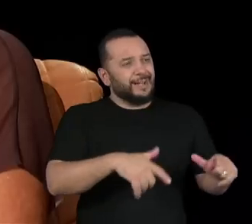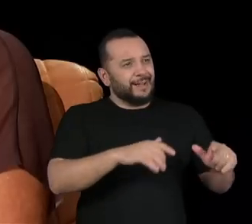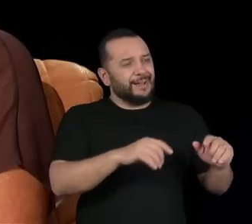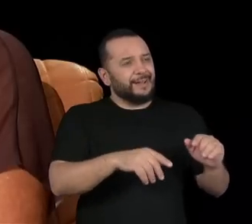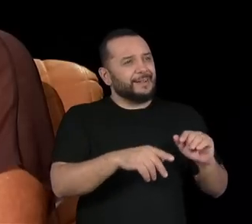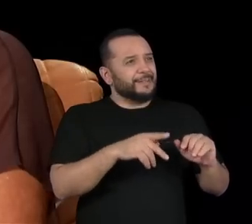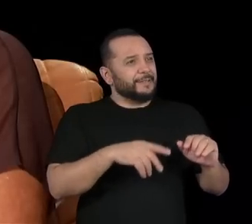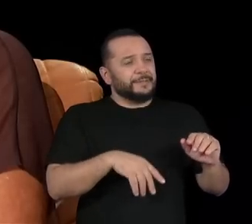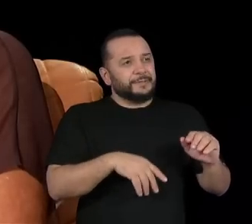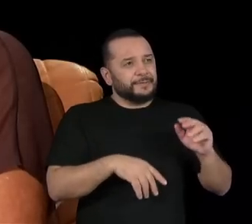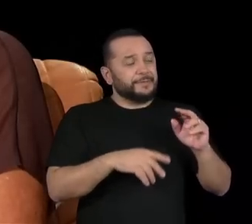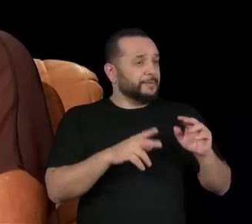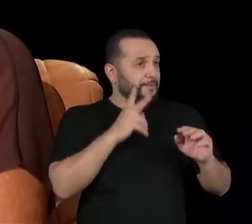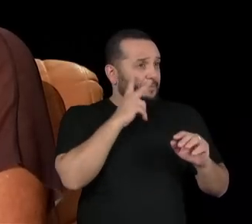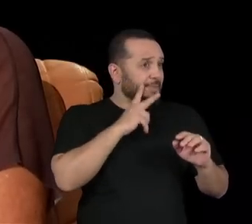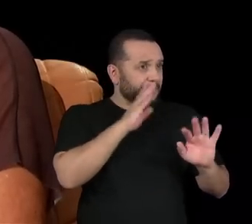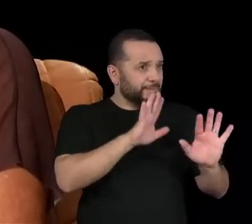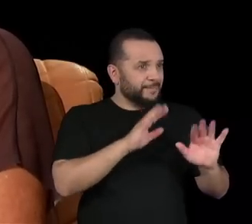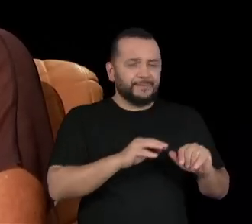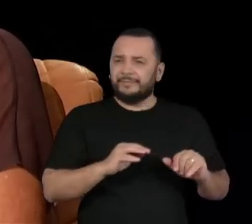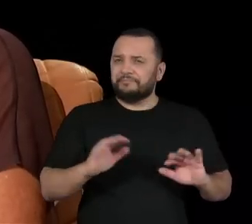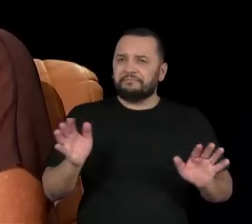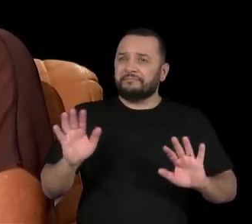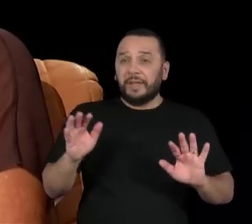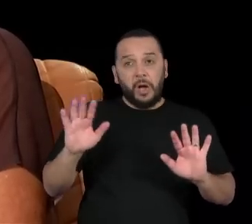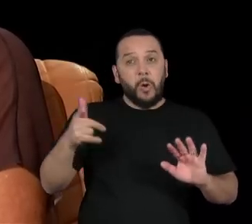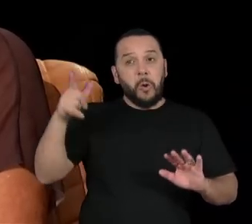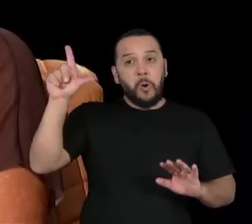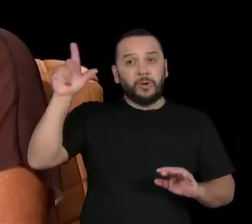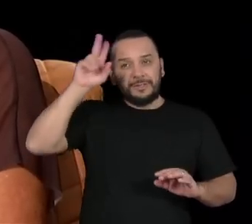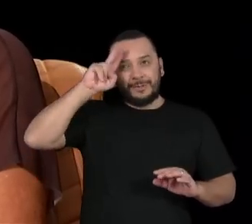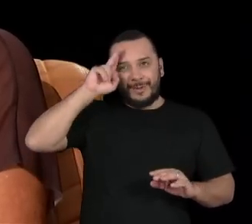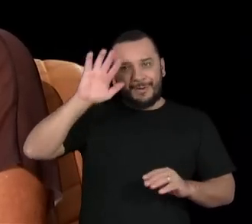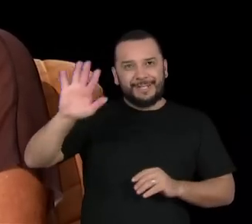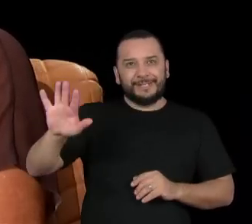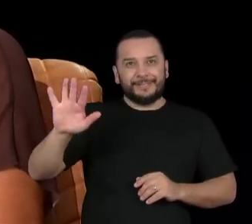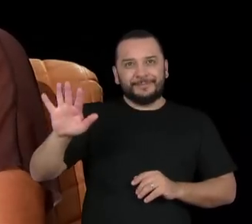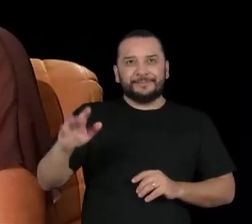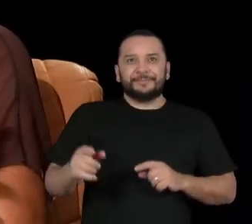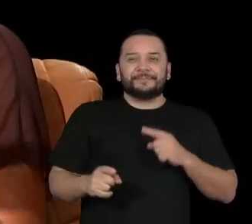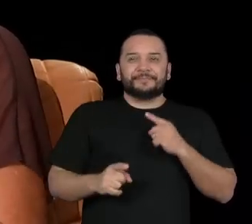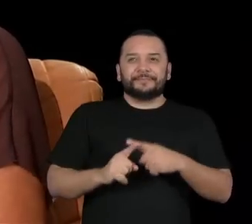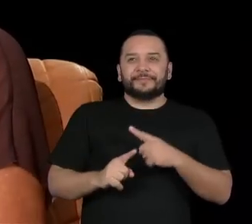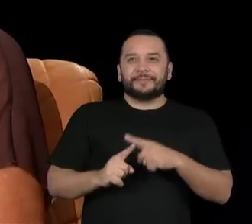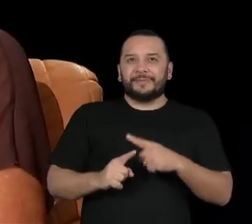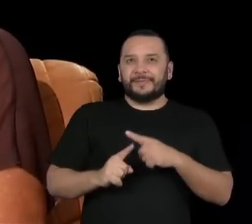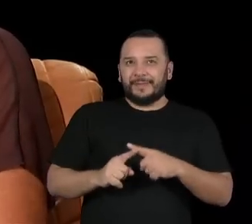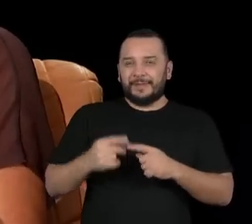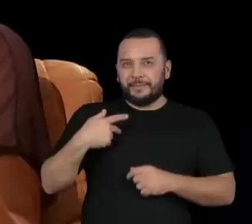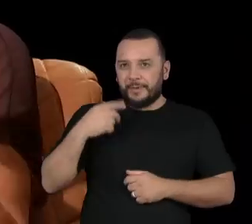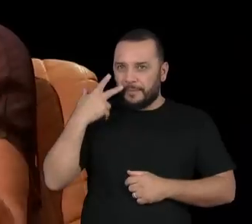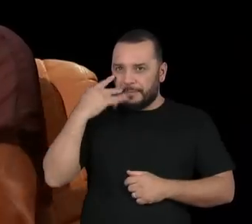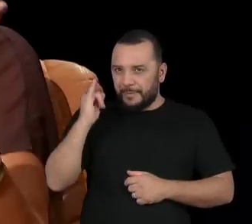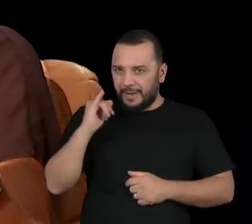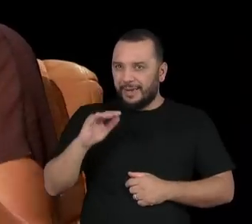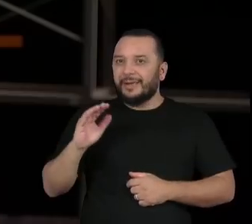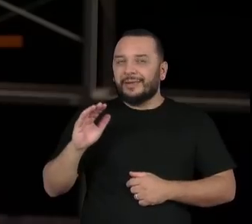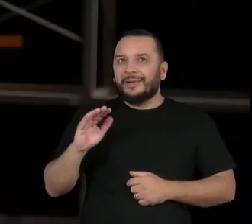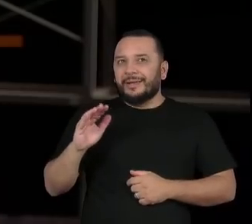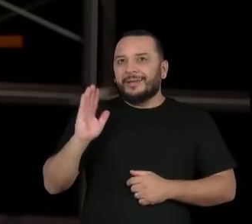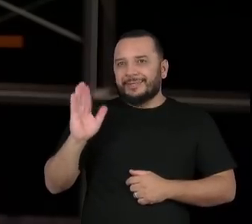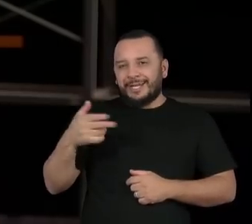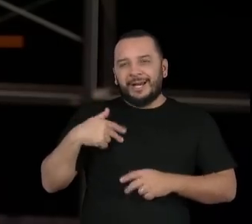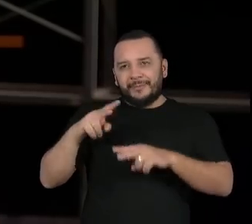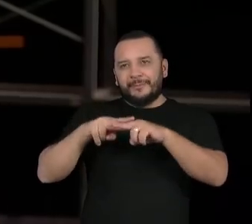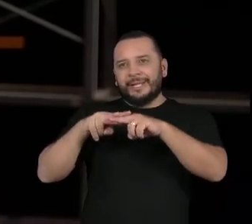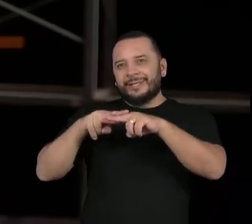essa é outra história maravilhosa. Mas, porque aí então, meu pai já tinha saído da